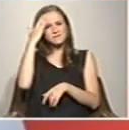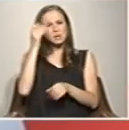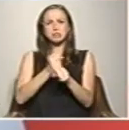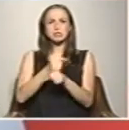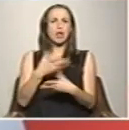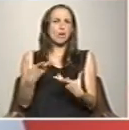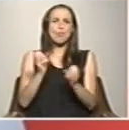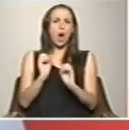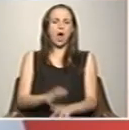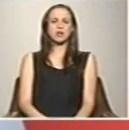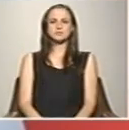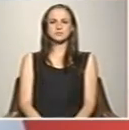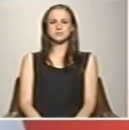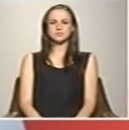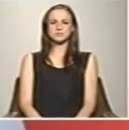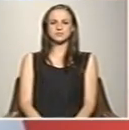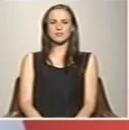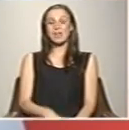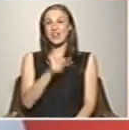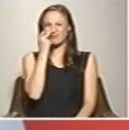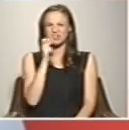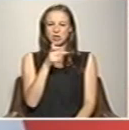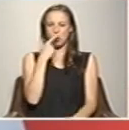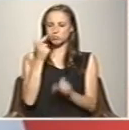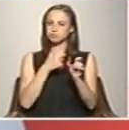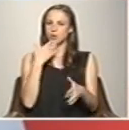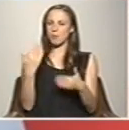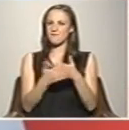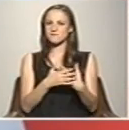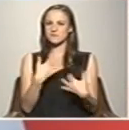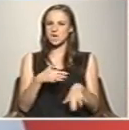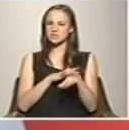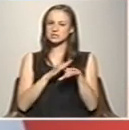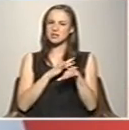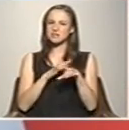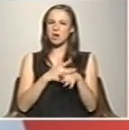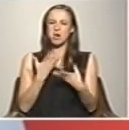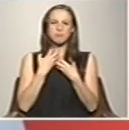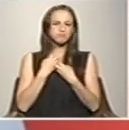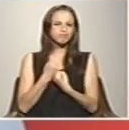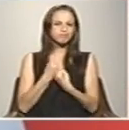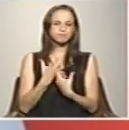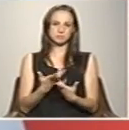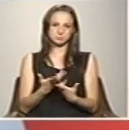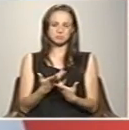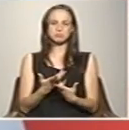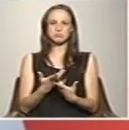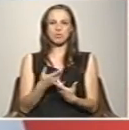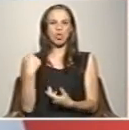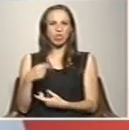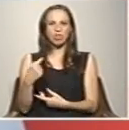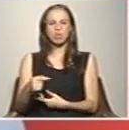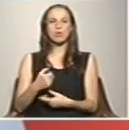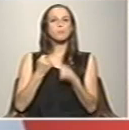muitas pessoas. Fragilizou muitas pessoas mais velhas. E a fragilidade, a frustração perante o dia-a-dia, o não